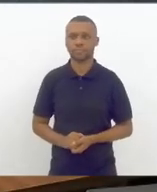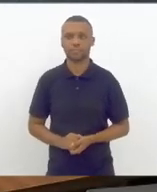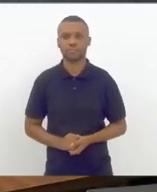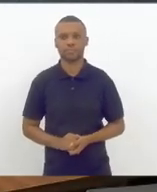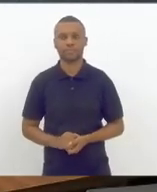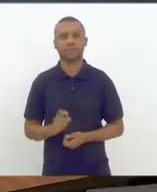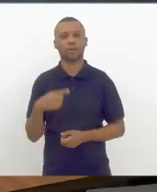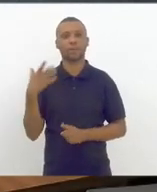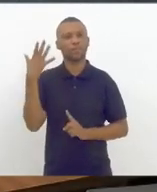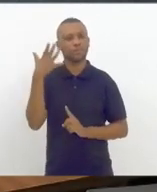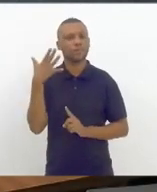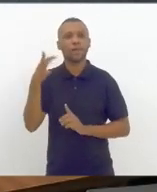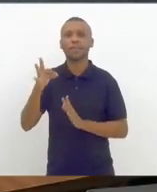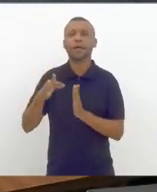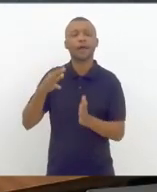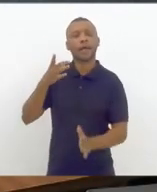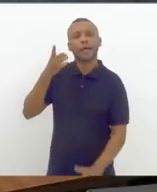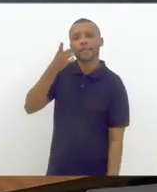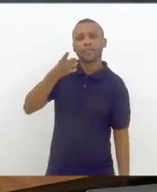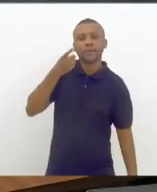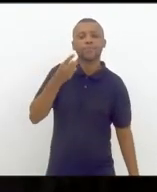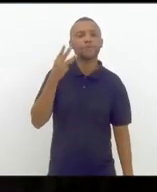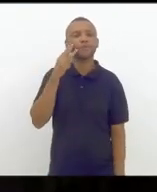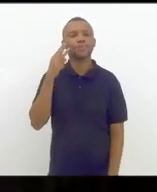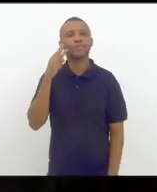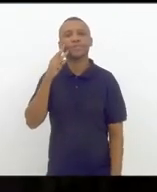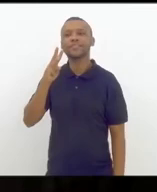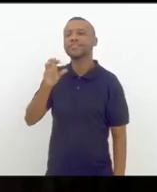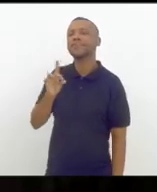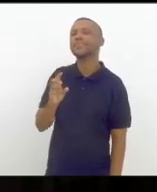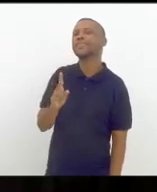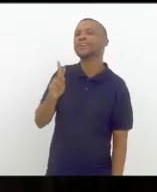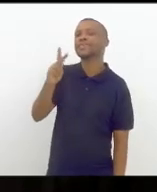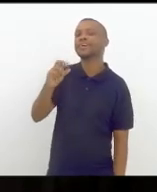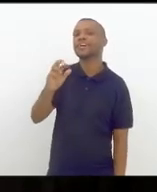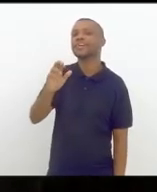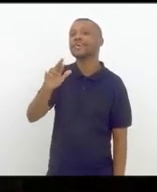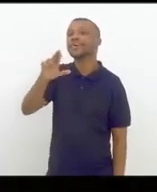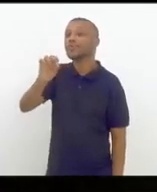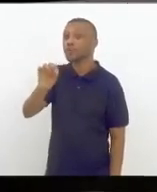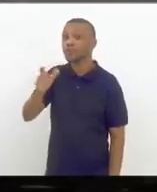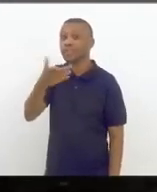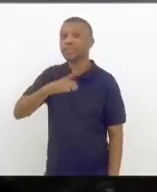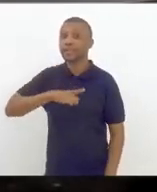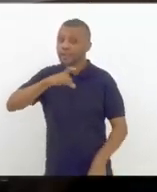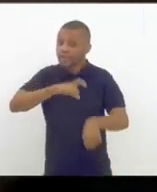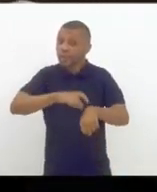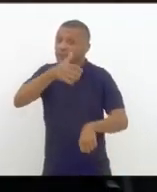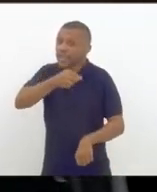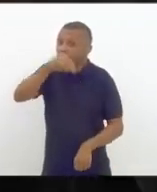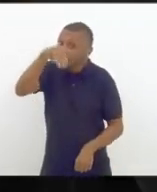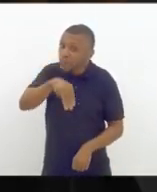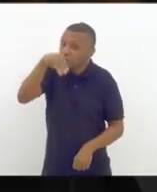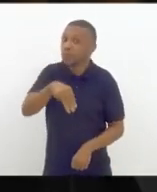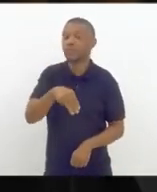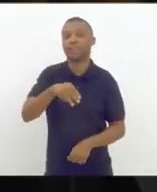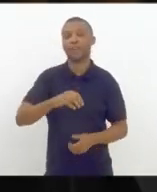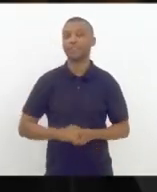para os moradores escrito é o nome Deputado Valdete Carneiro uma excelência de 10 minutos no tempo rede mental